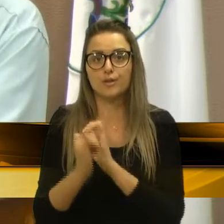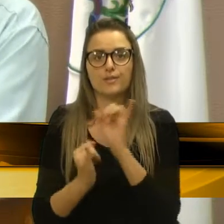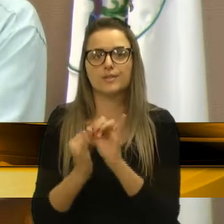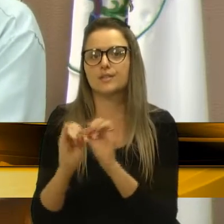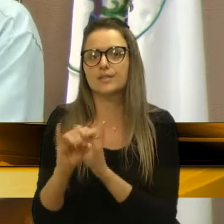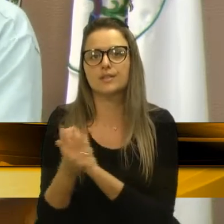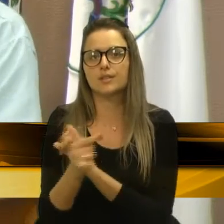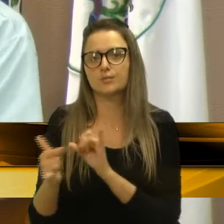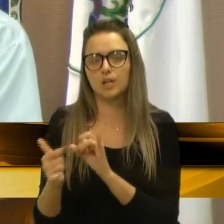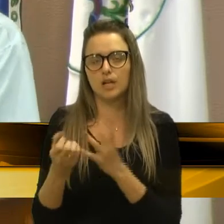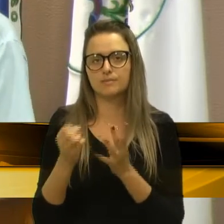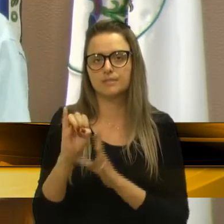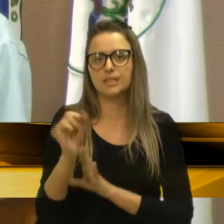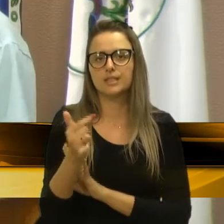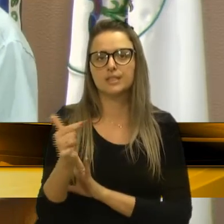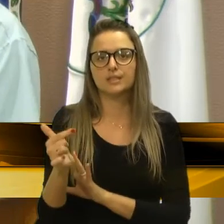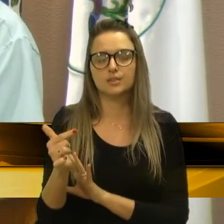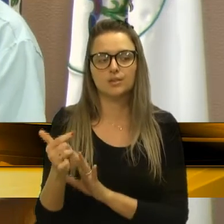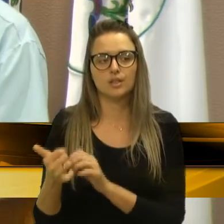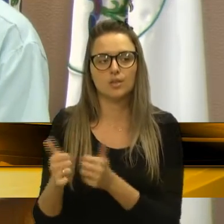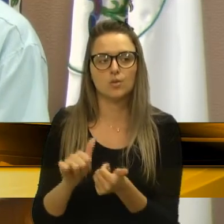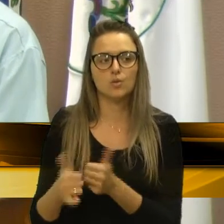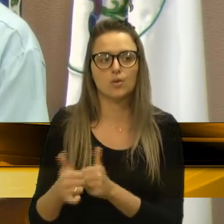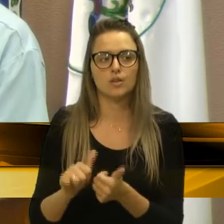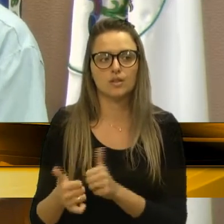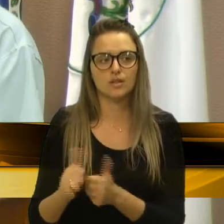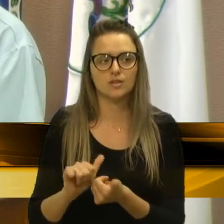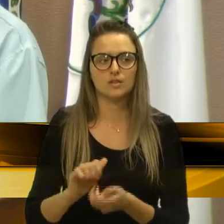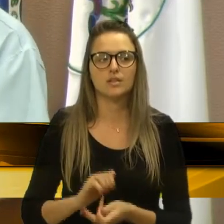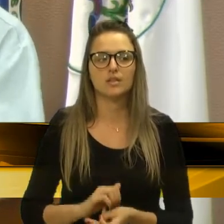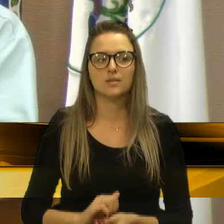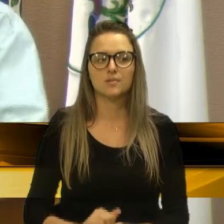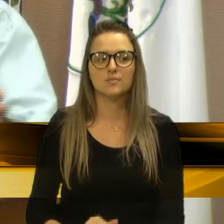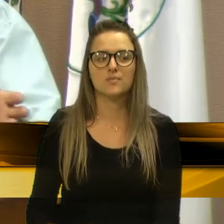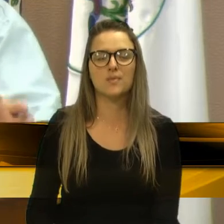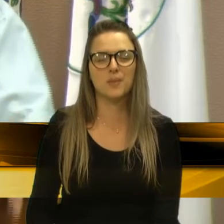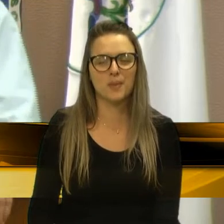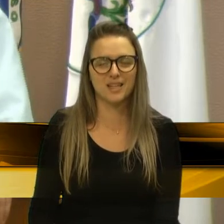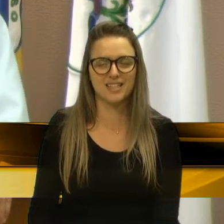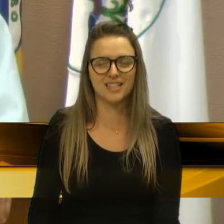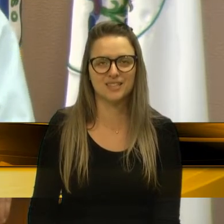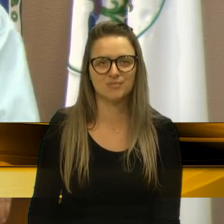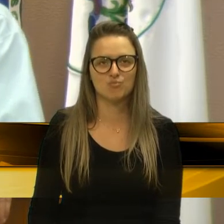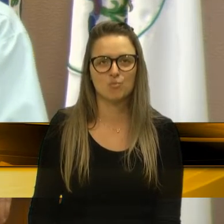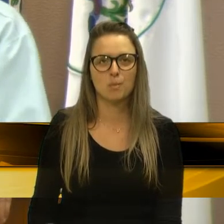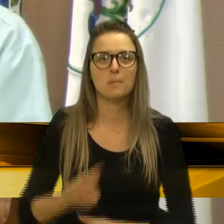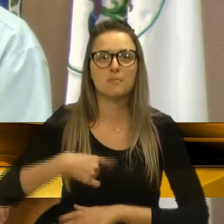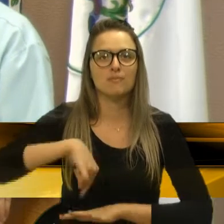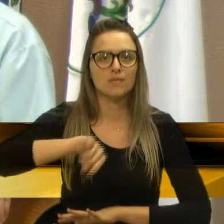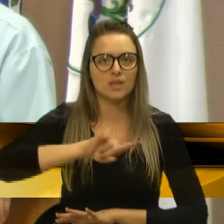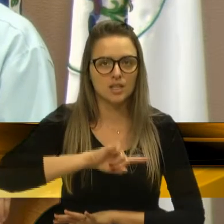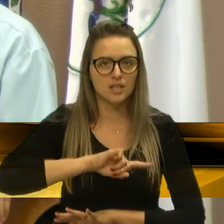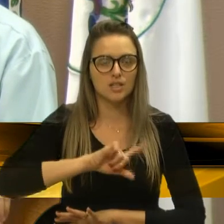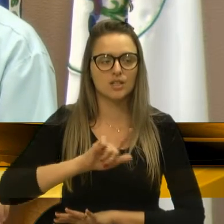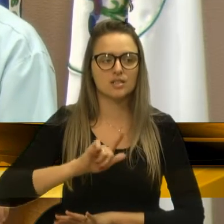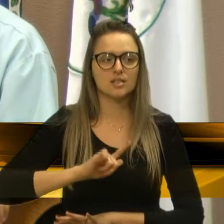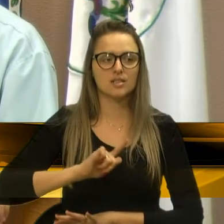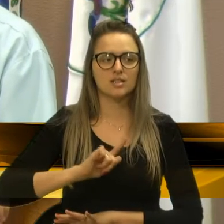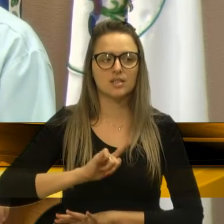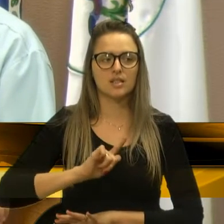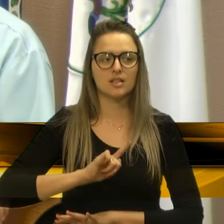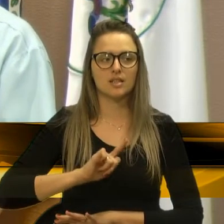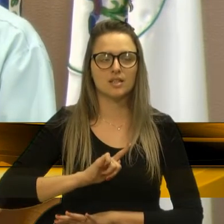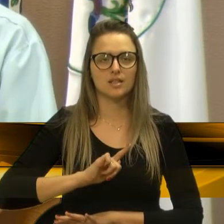sem um sinal de qualidade então esperamos que nós tenhamos bem josé é bons